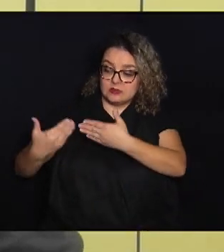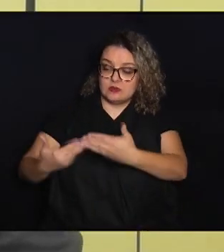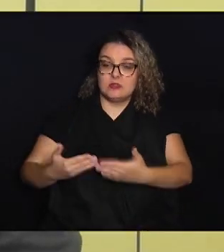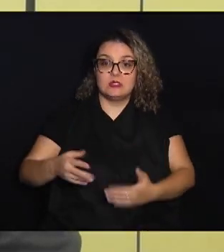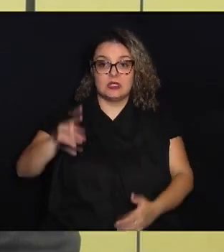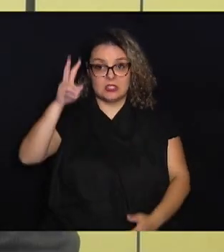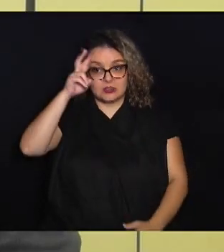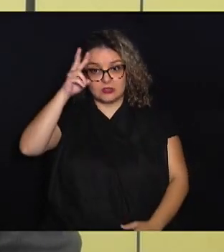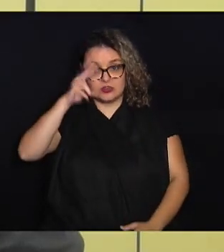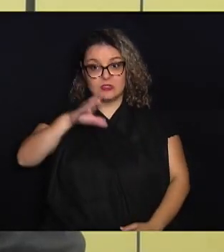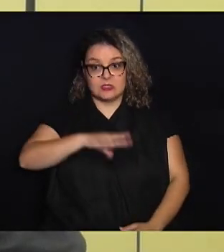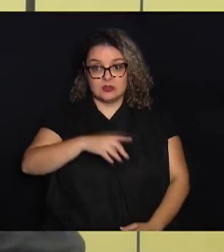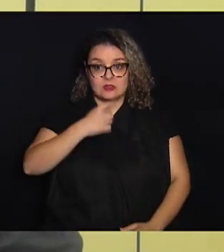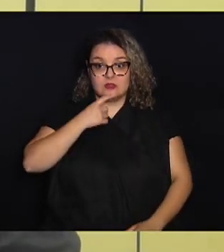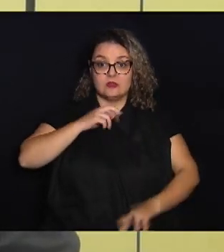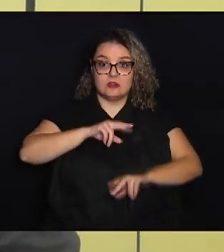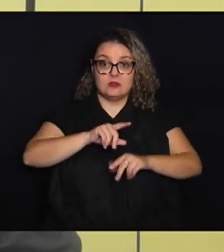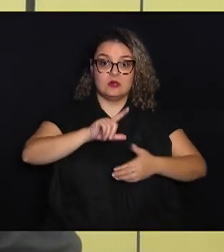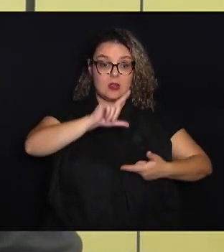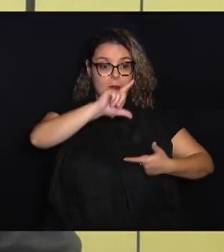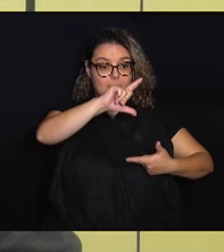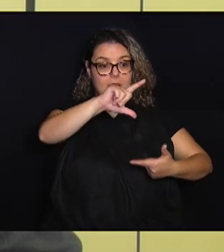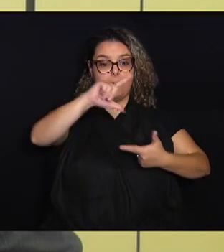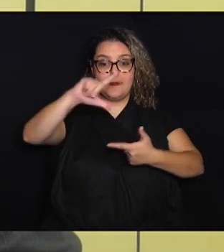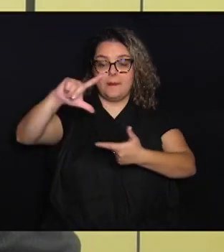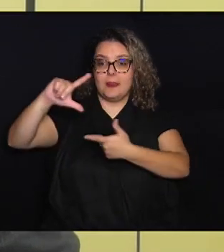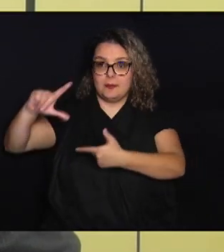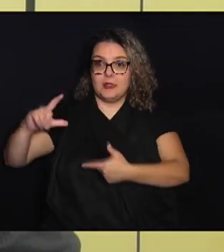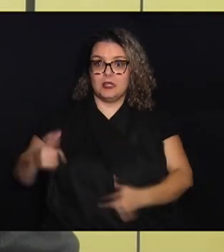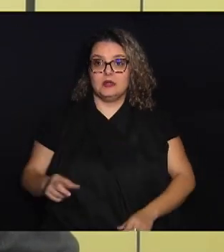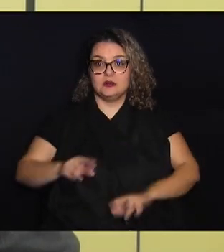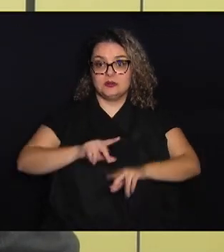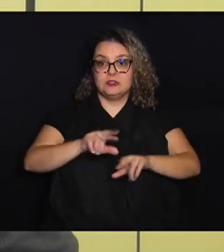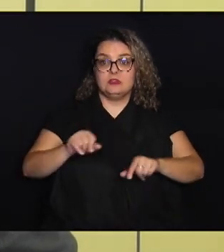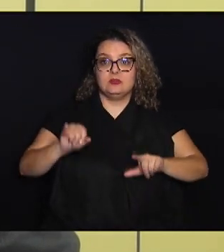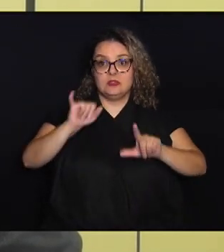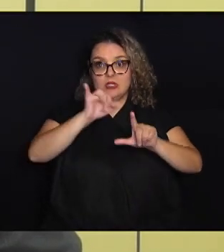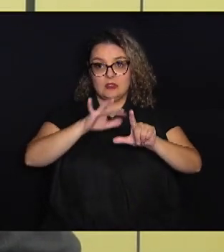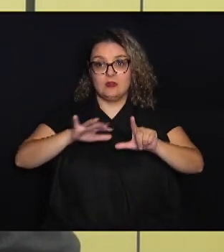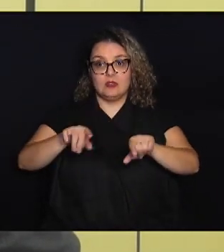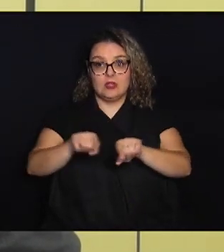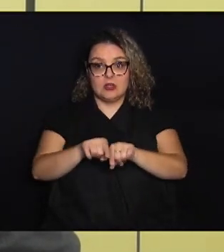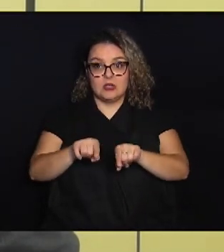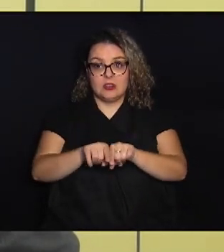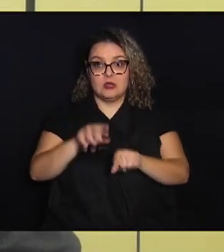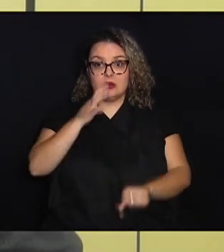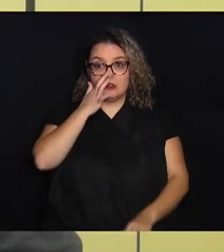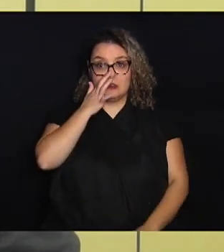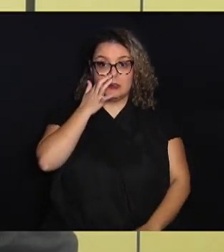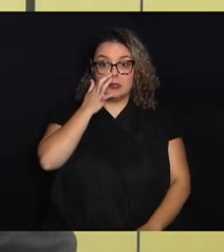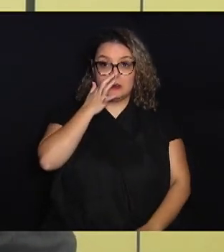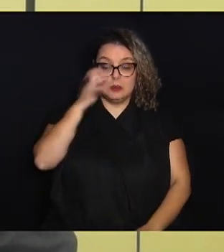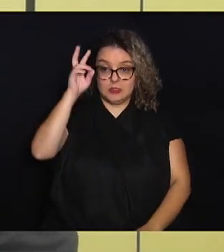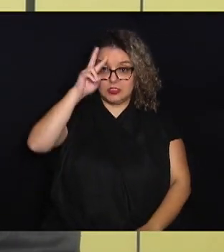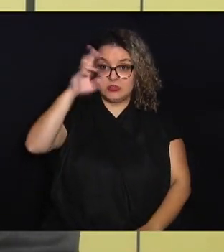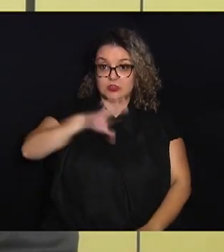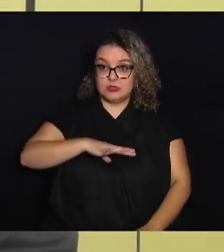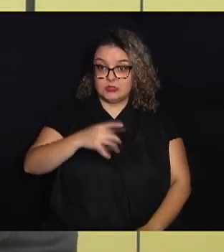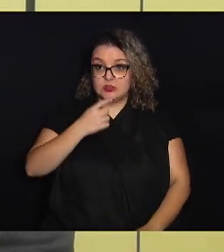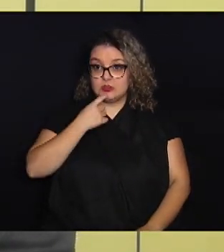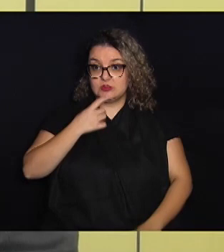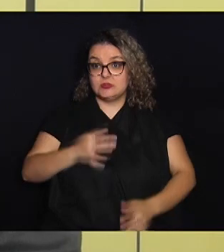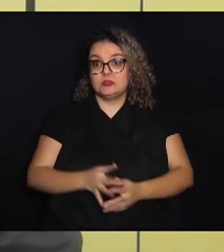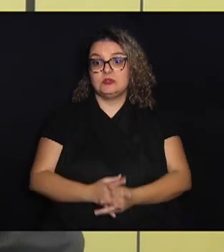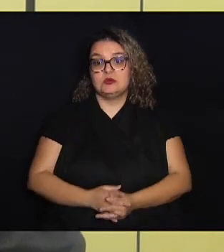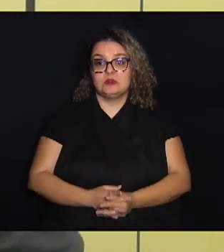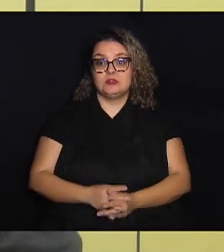cidade, a gente tem muitos quadros aqui na Câmara, né? A gente tem várias imagens também dessa história da cidade. O